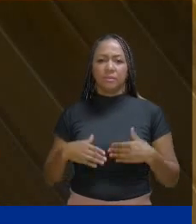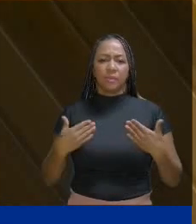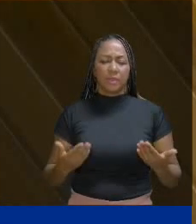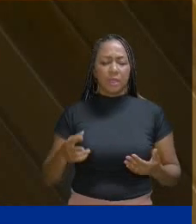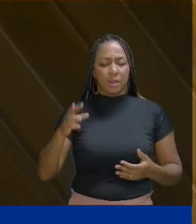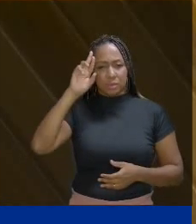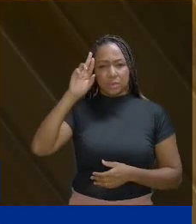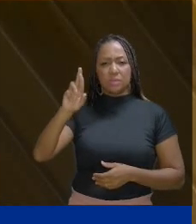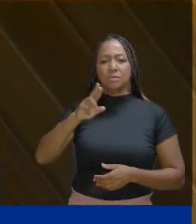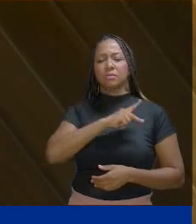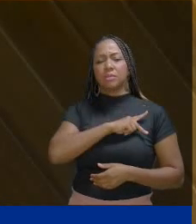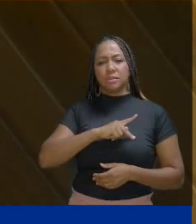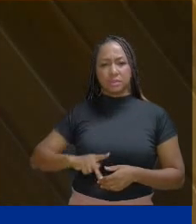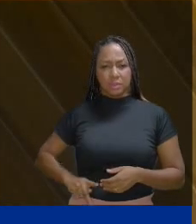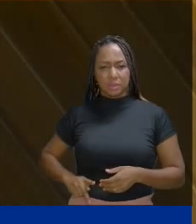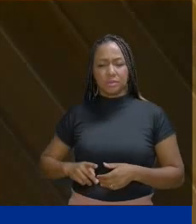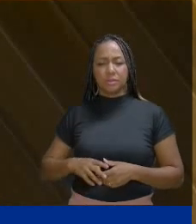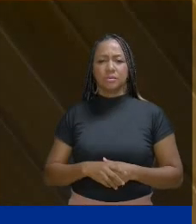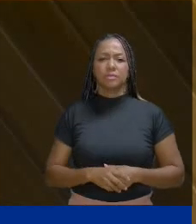Então, senhor presidente,